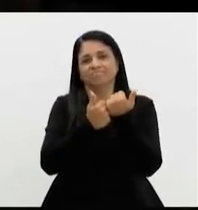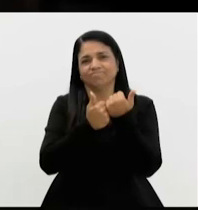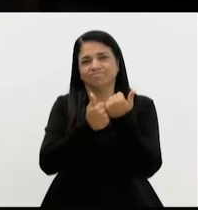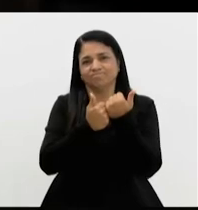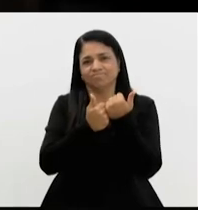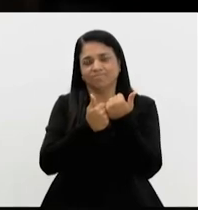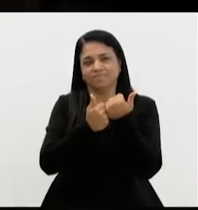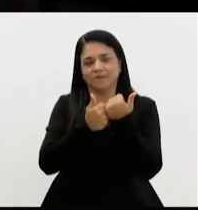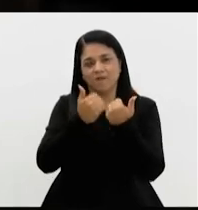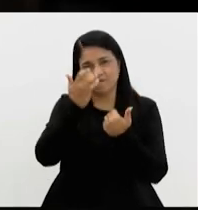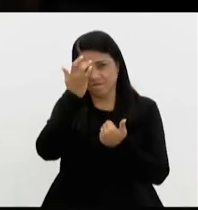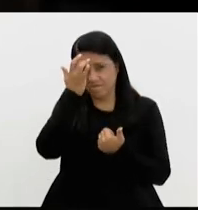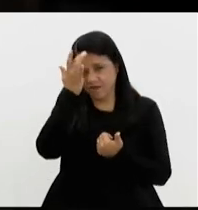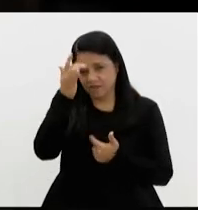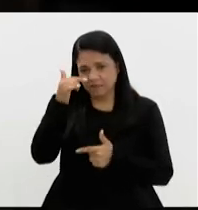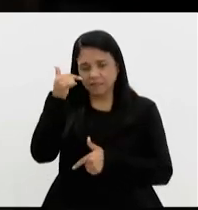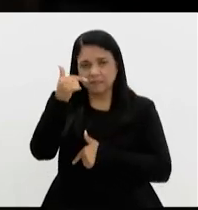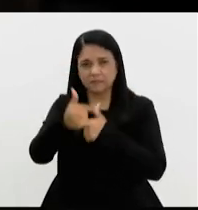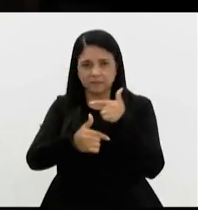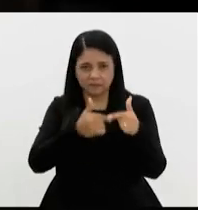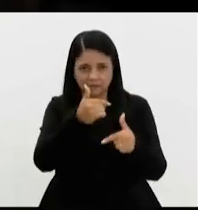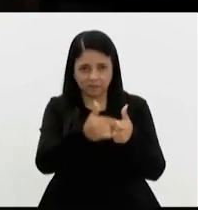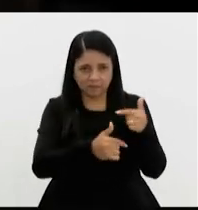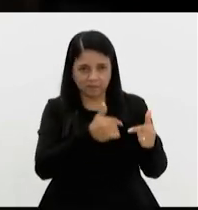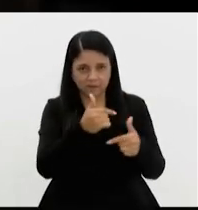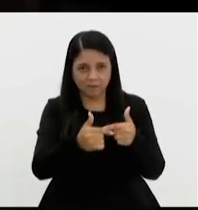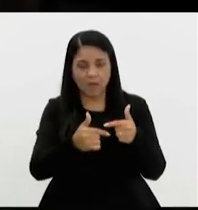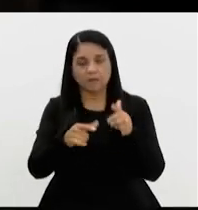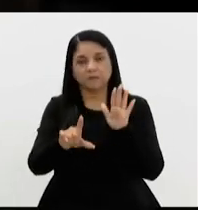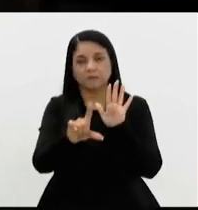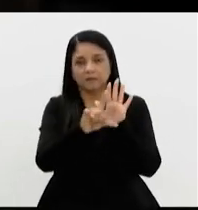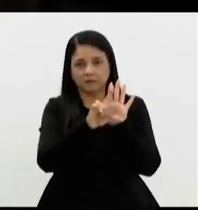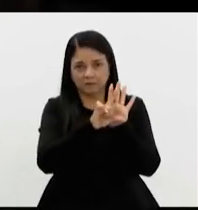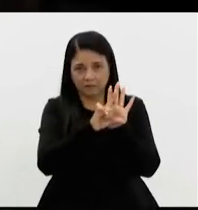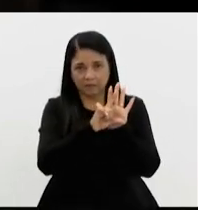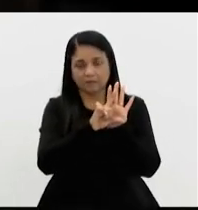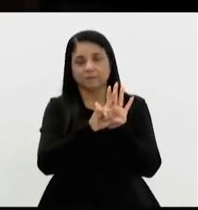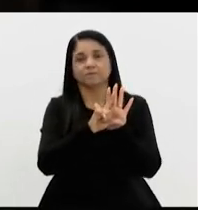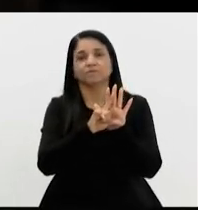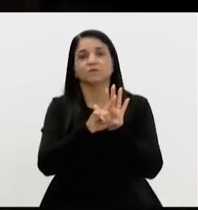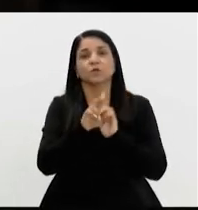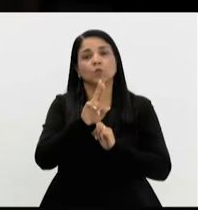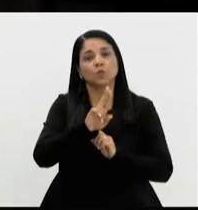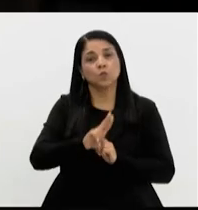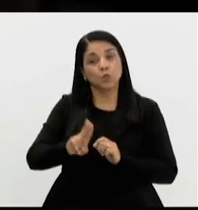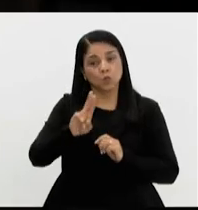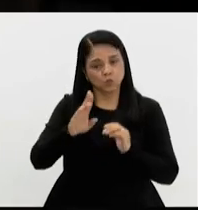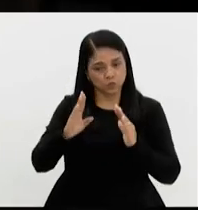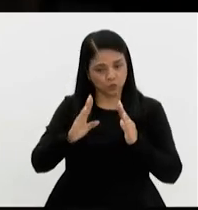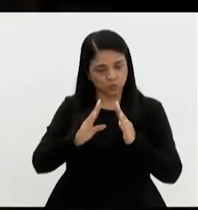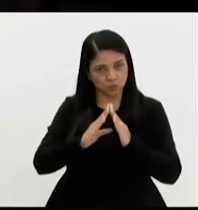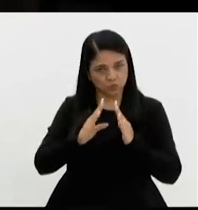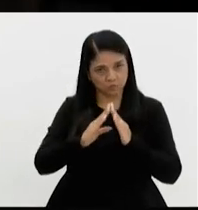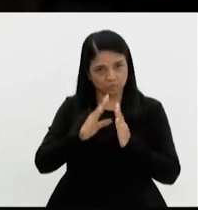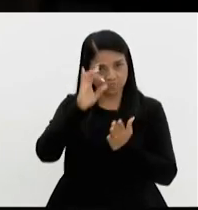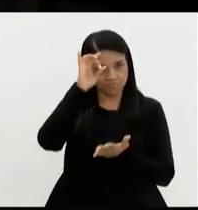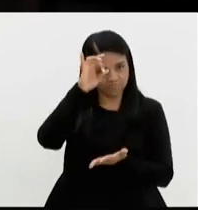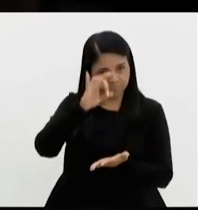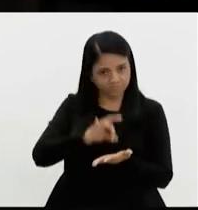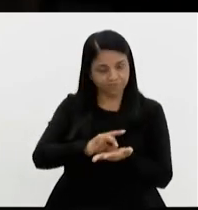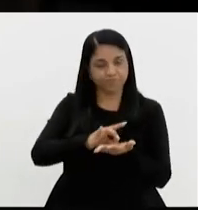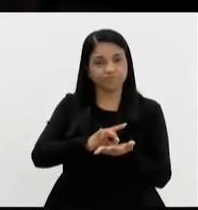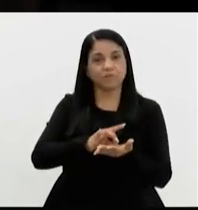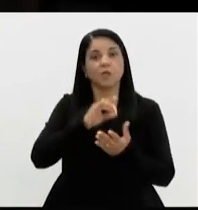facilitação da interpretação dessa legisla envolvendo o uso de residências oficiais e